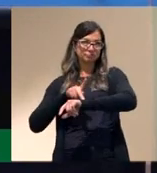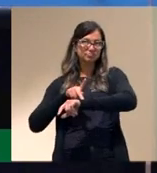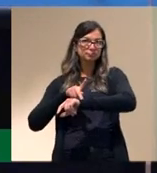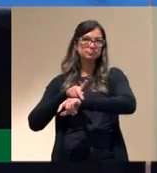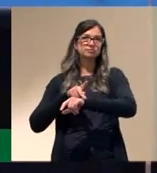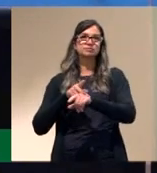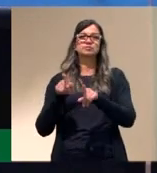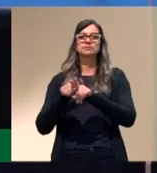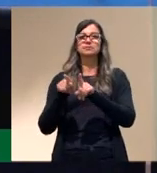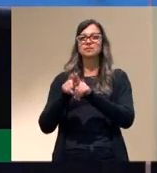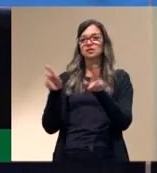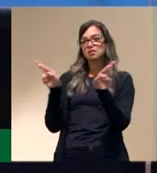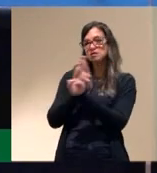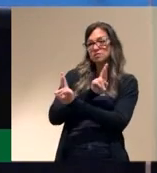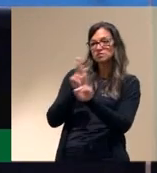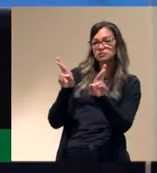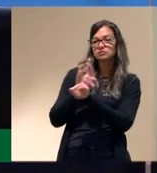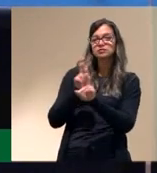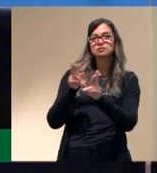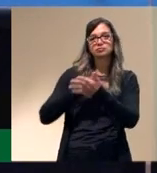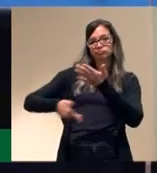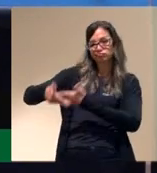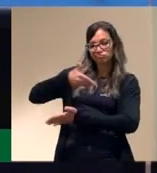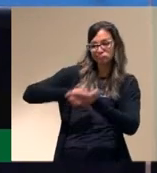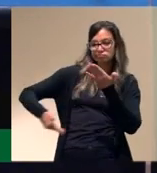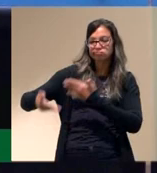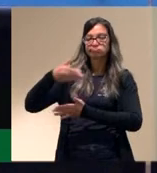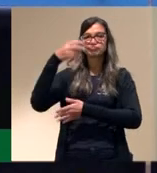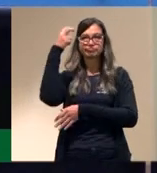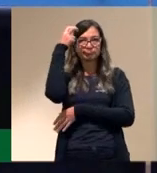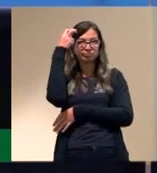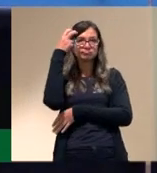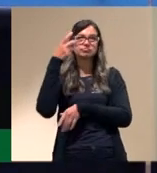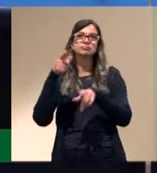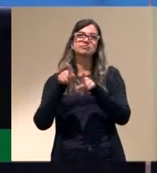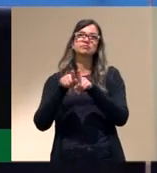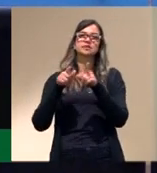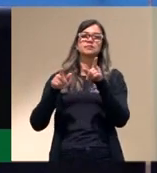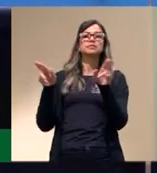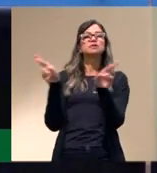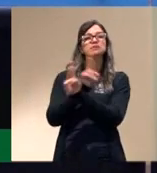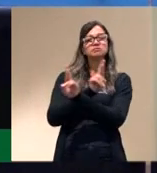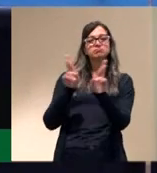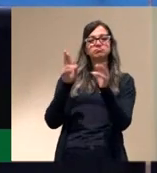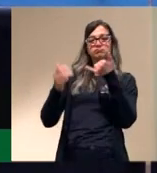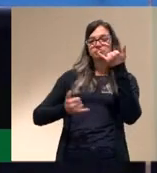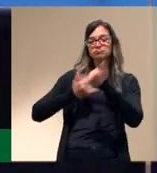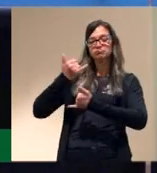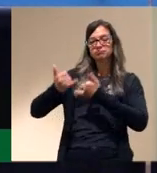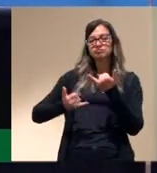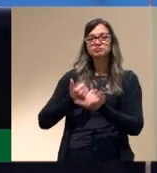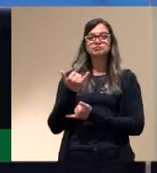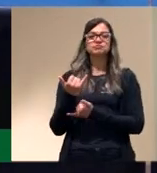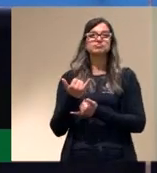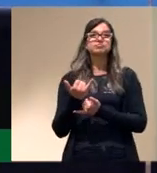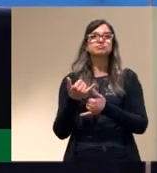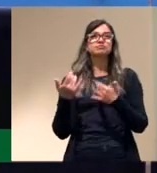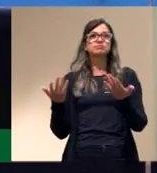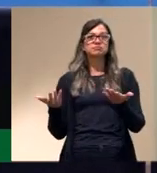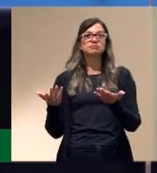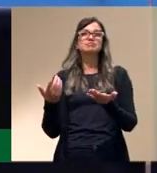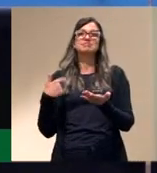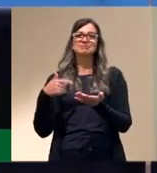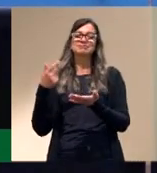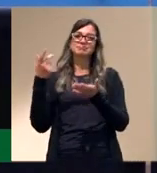e Culturais, mas as interações e brincadeiras. E eu vou dizer para vocês um terceiro eixo que eu